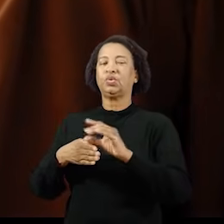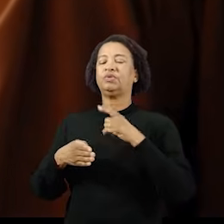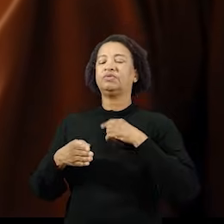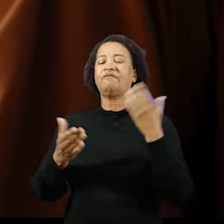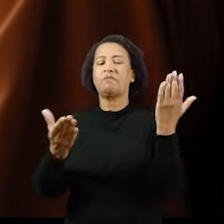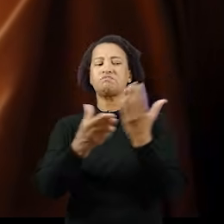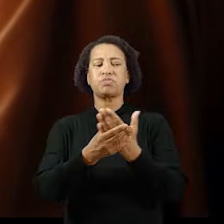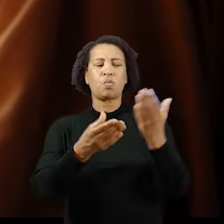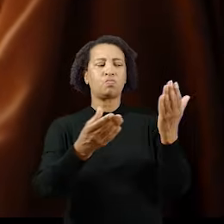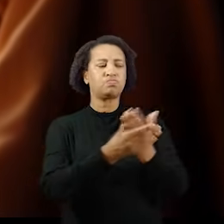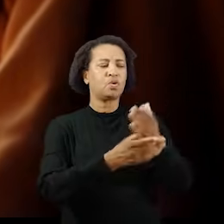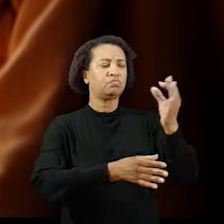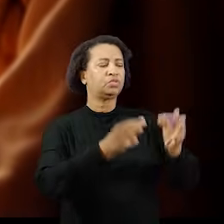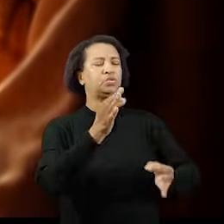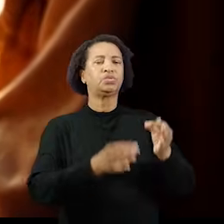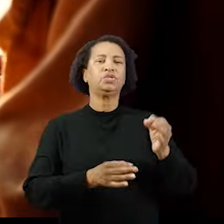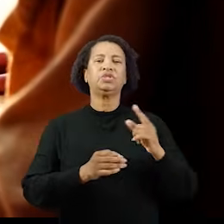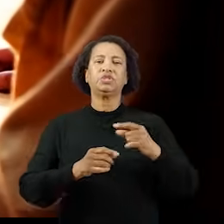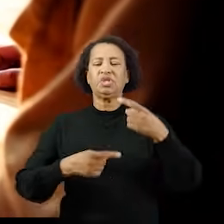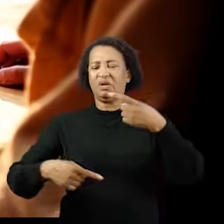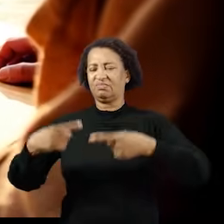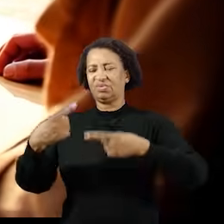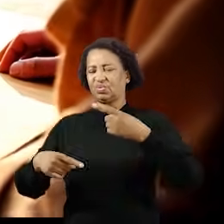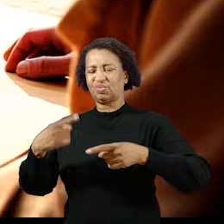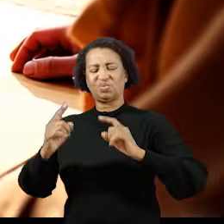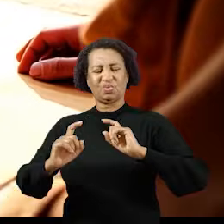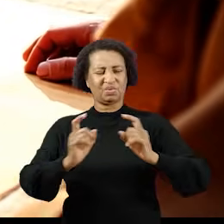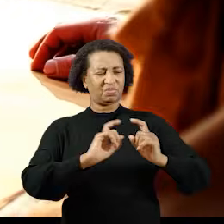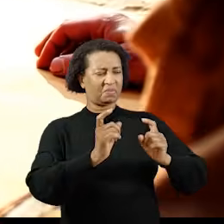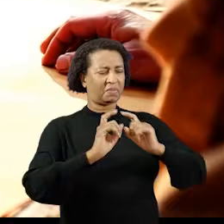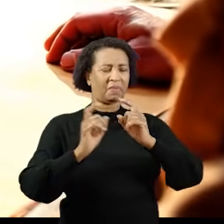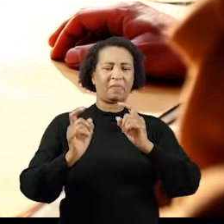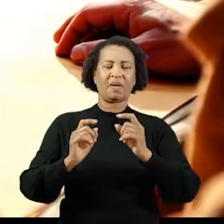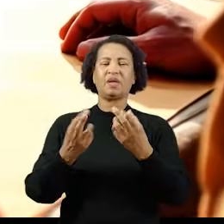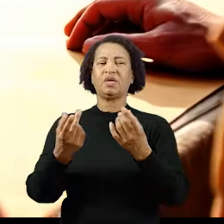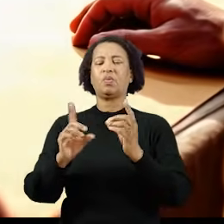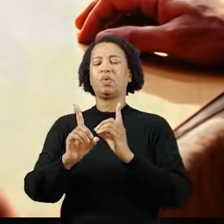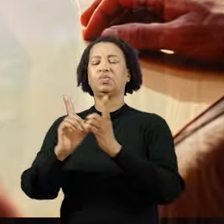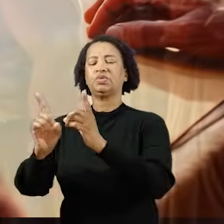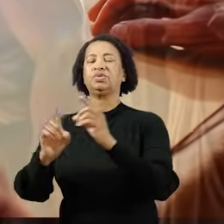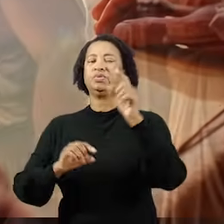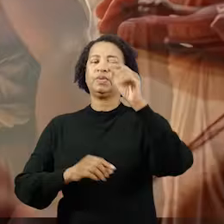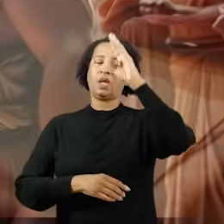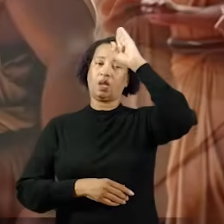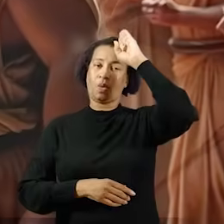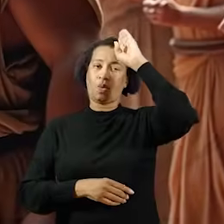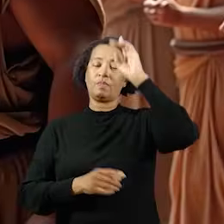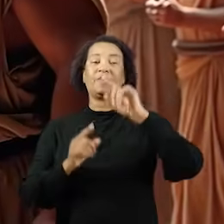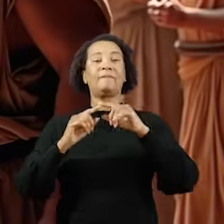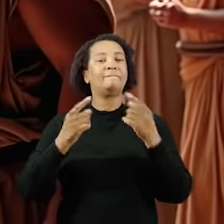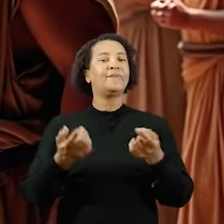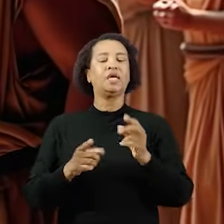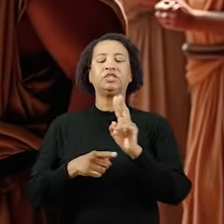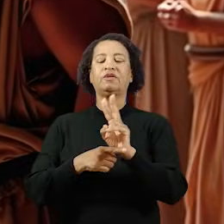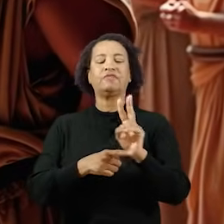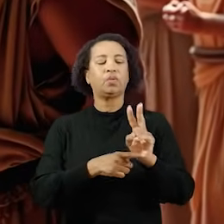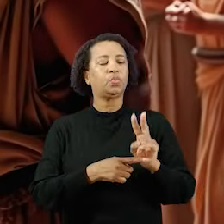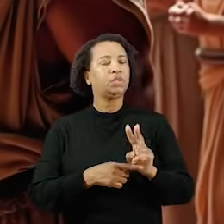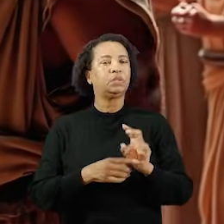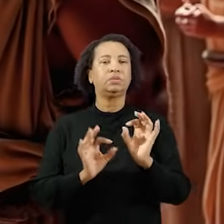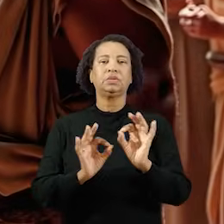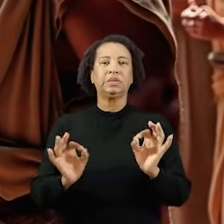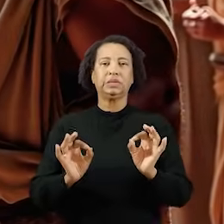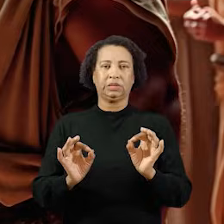na justiça comum. Eles tinham discussões e desavenças, como os discípulos de Roma, mas só que não estavam tratando